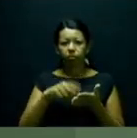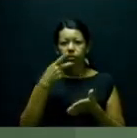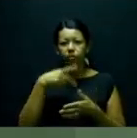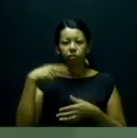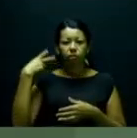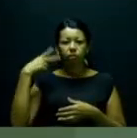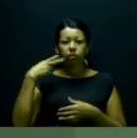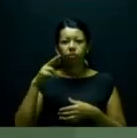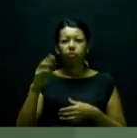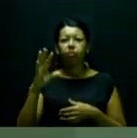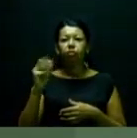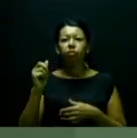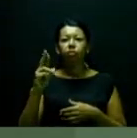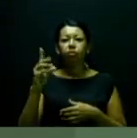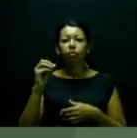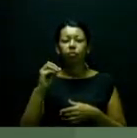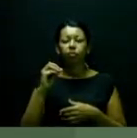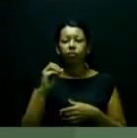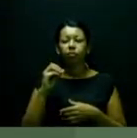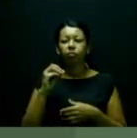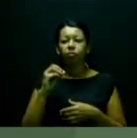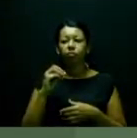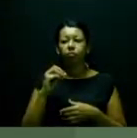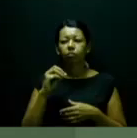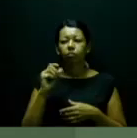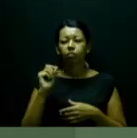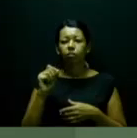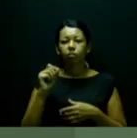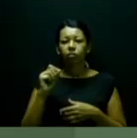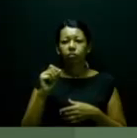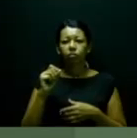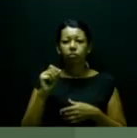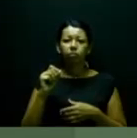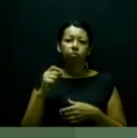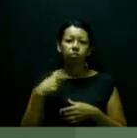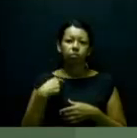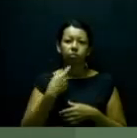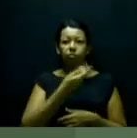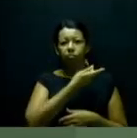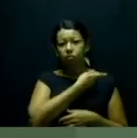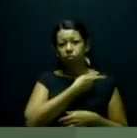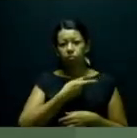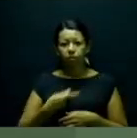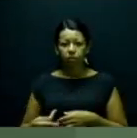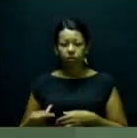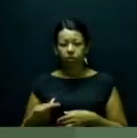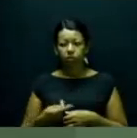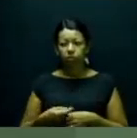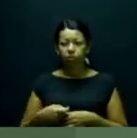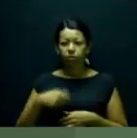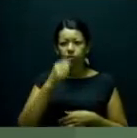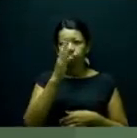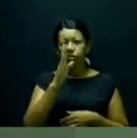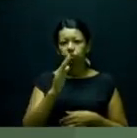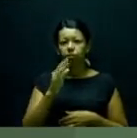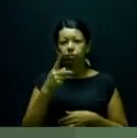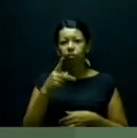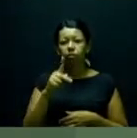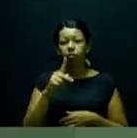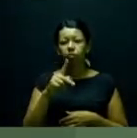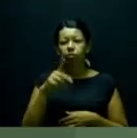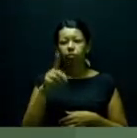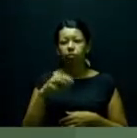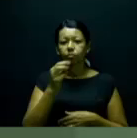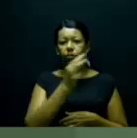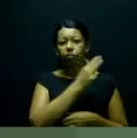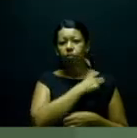vereador Ricardo de Oliveira, se eu fosse presidente da República, Vossa Excelência seria meu ministro